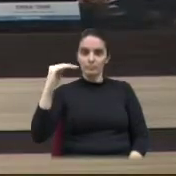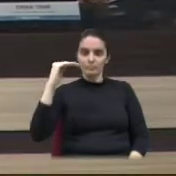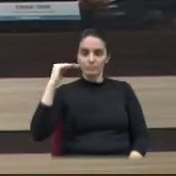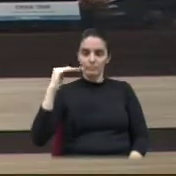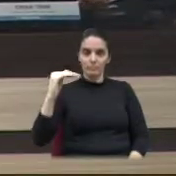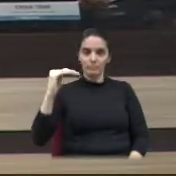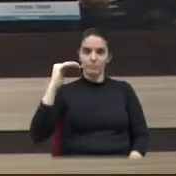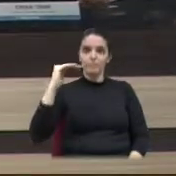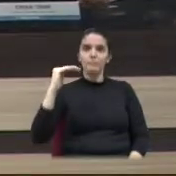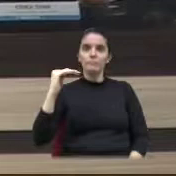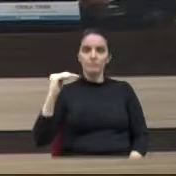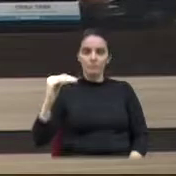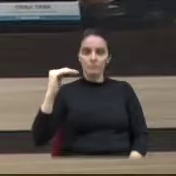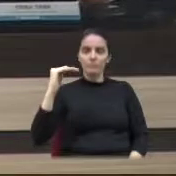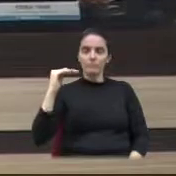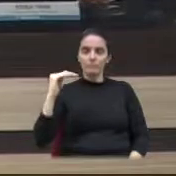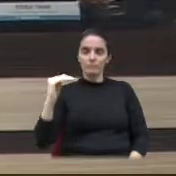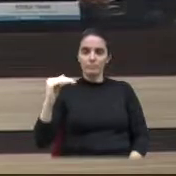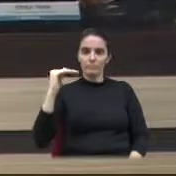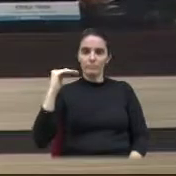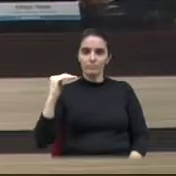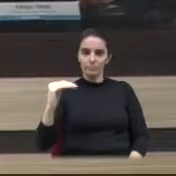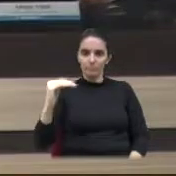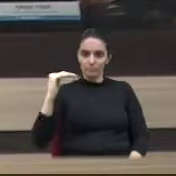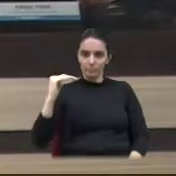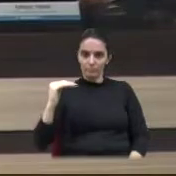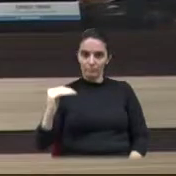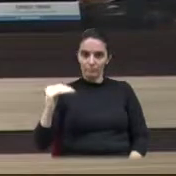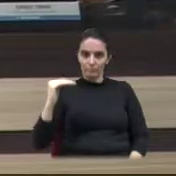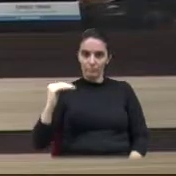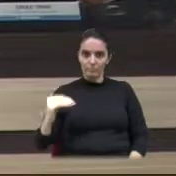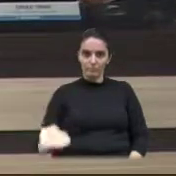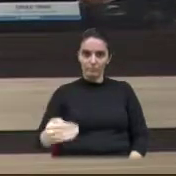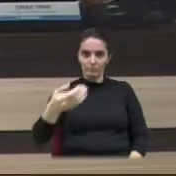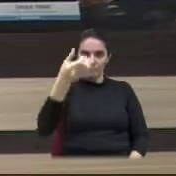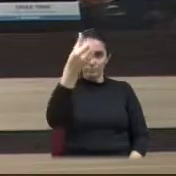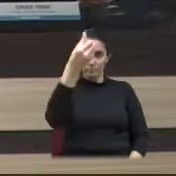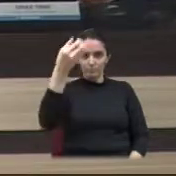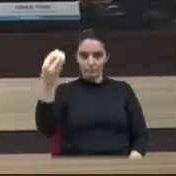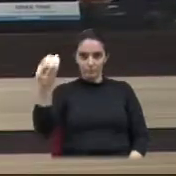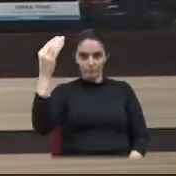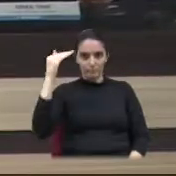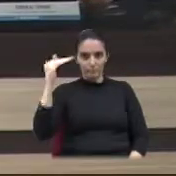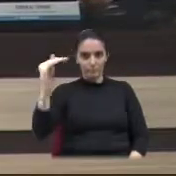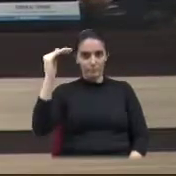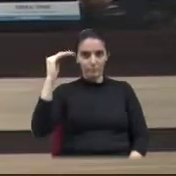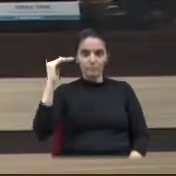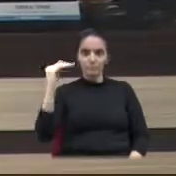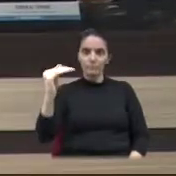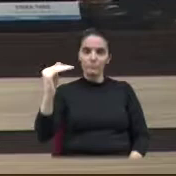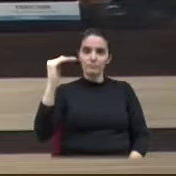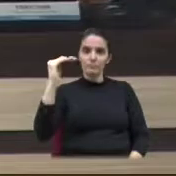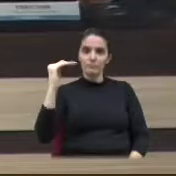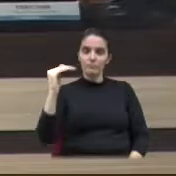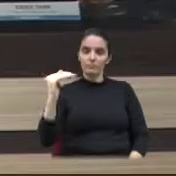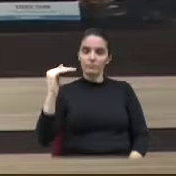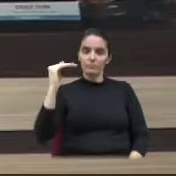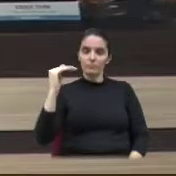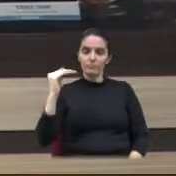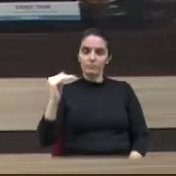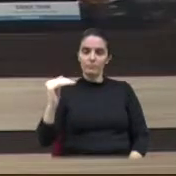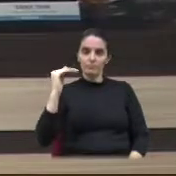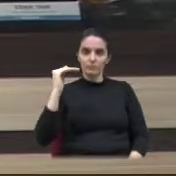53, 54, 55, 56, 57, 58, 59, 60, 61, 62,